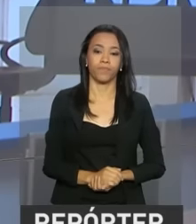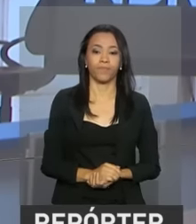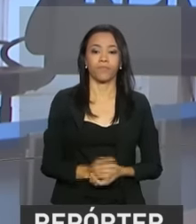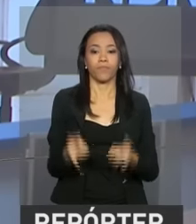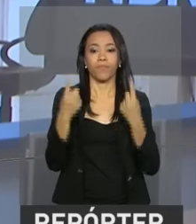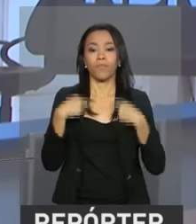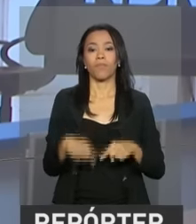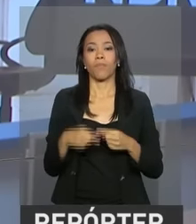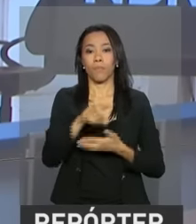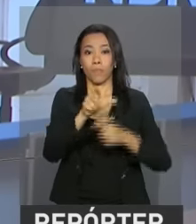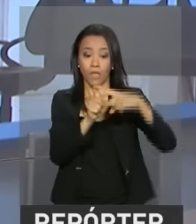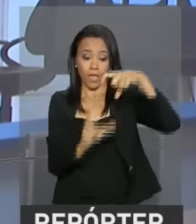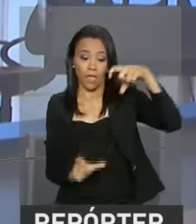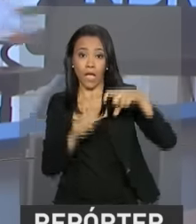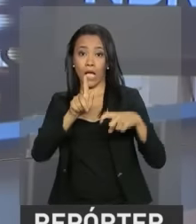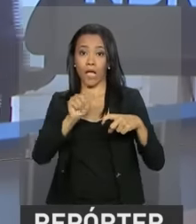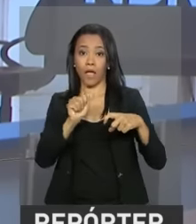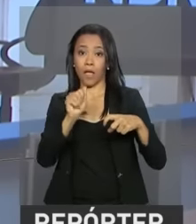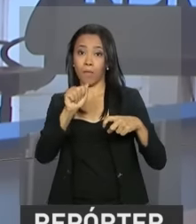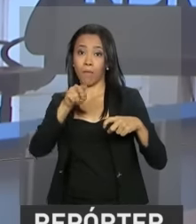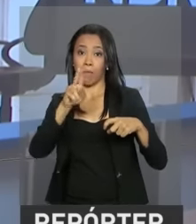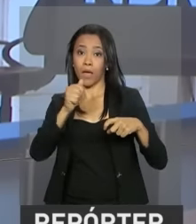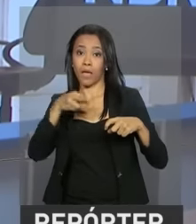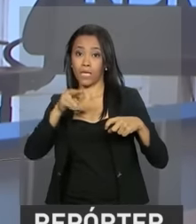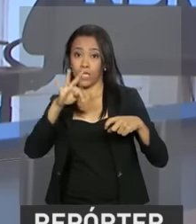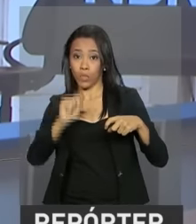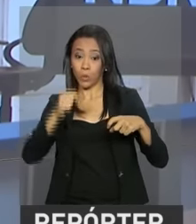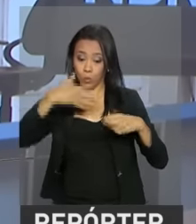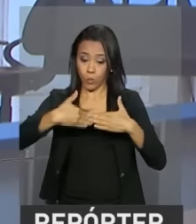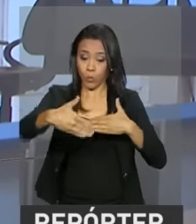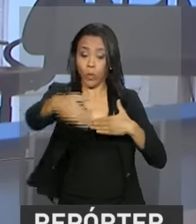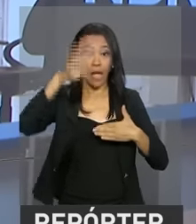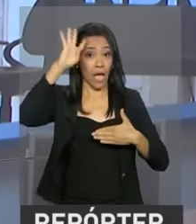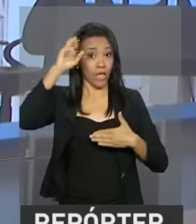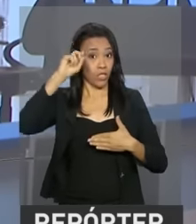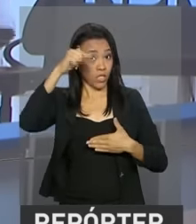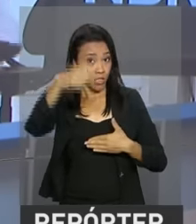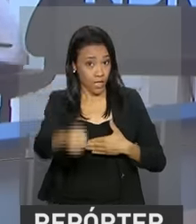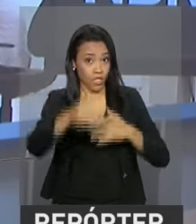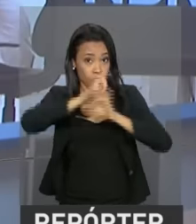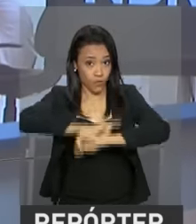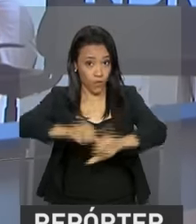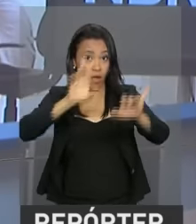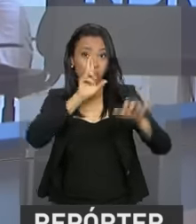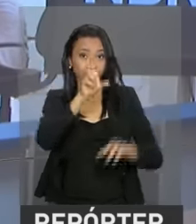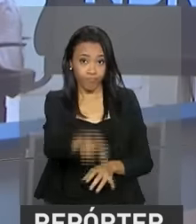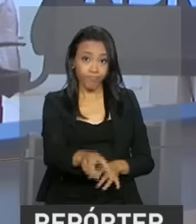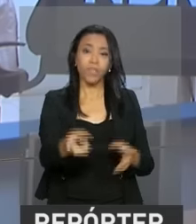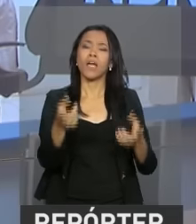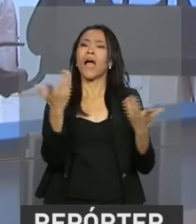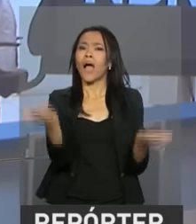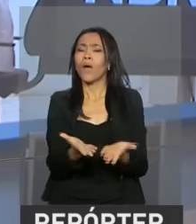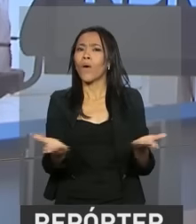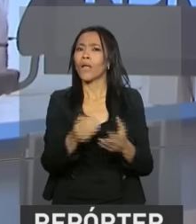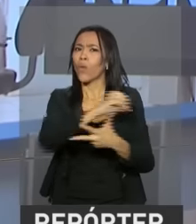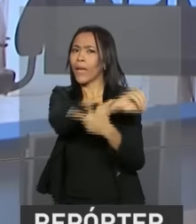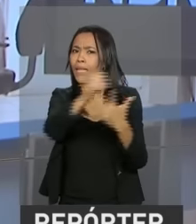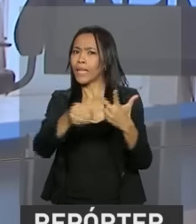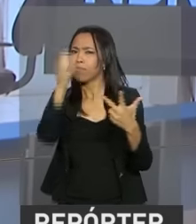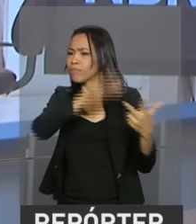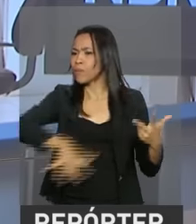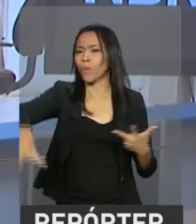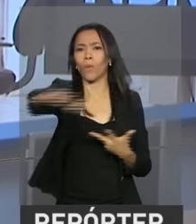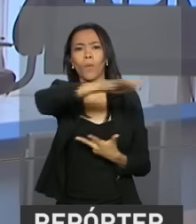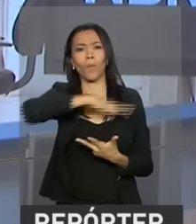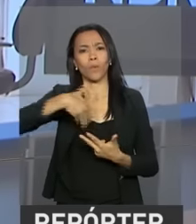os gabaritos das provas devem sair nesta quarta-feira dia 7 já o resultado do ENEM para todos os candidatos está